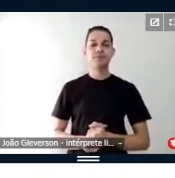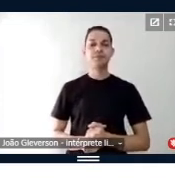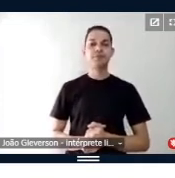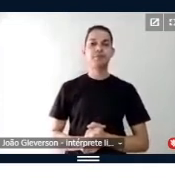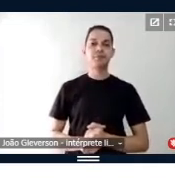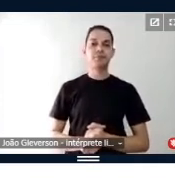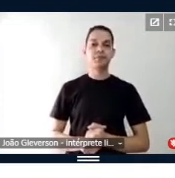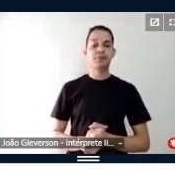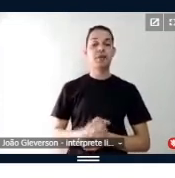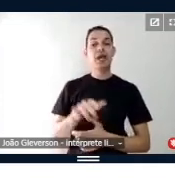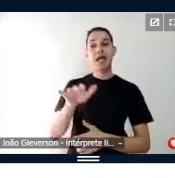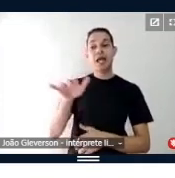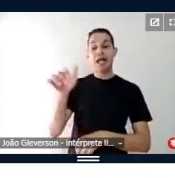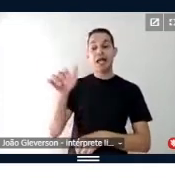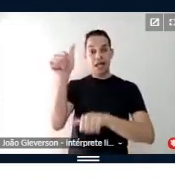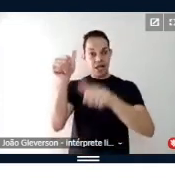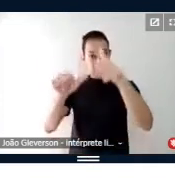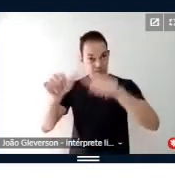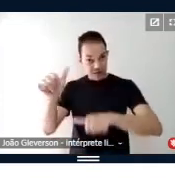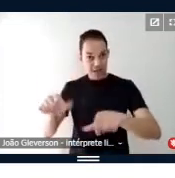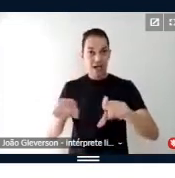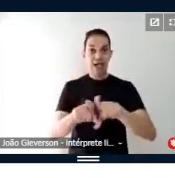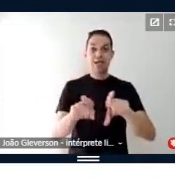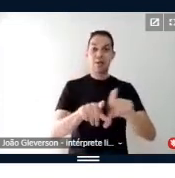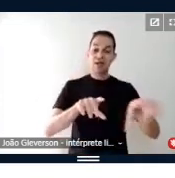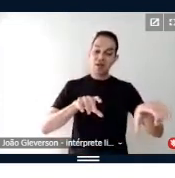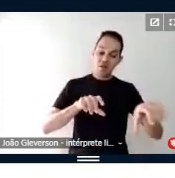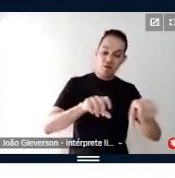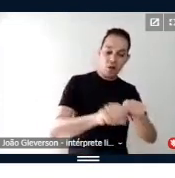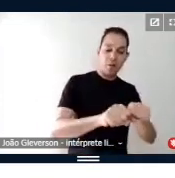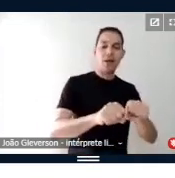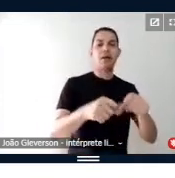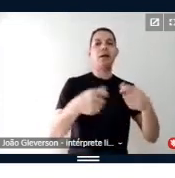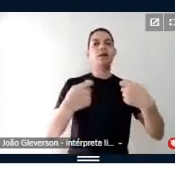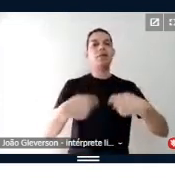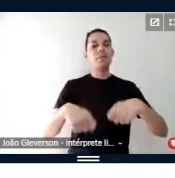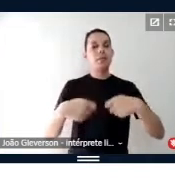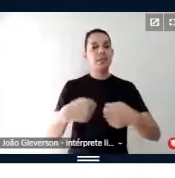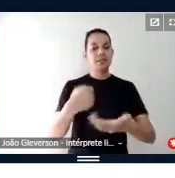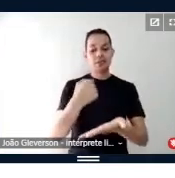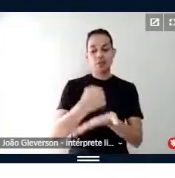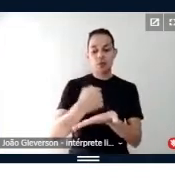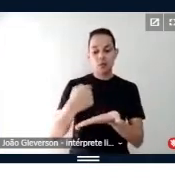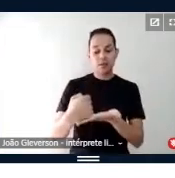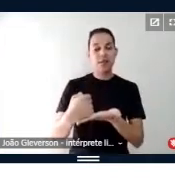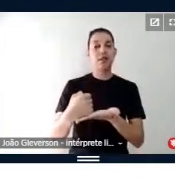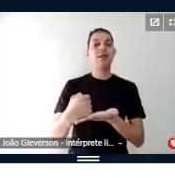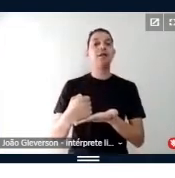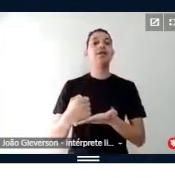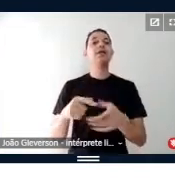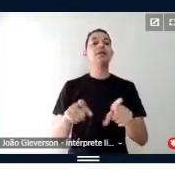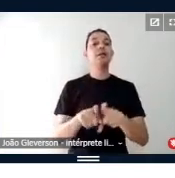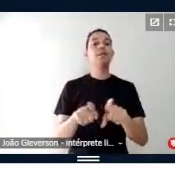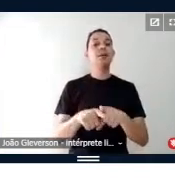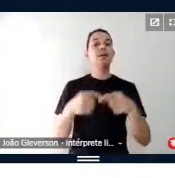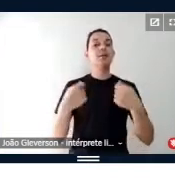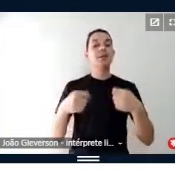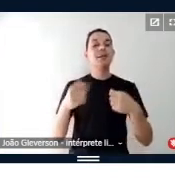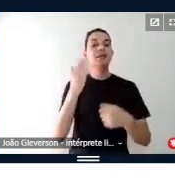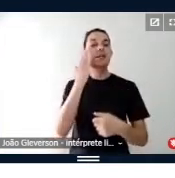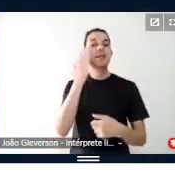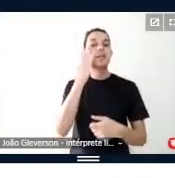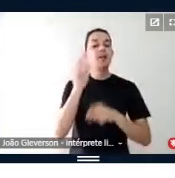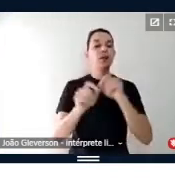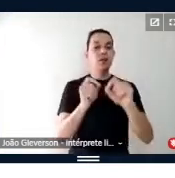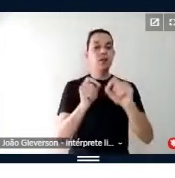para avaliar quanto para formar é necessário, e para contratar, é necessário considerar as características dos